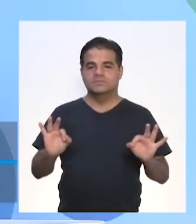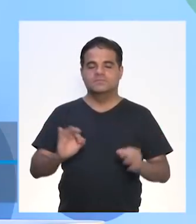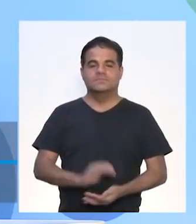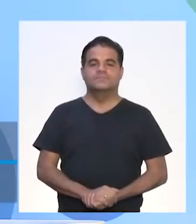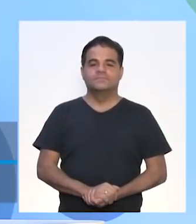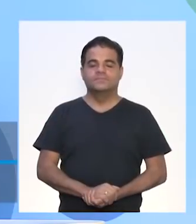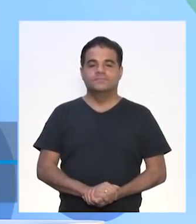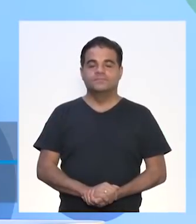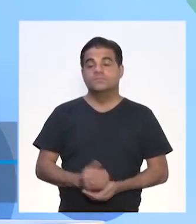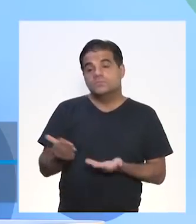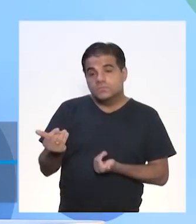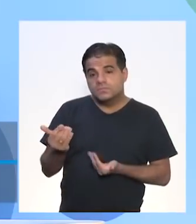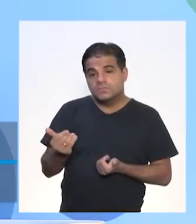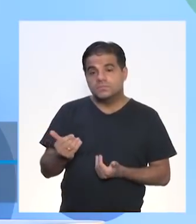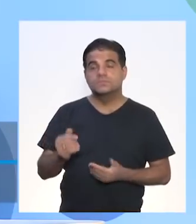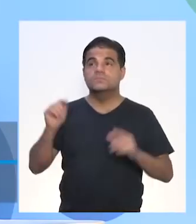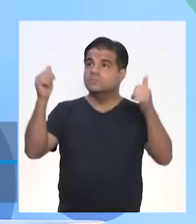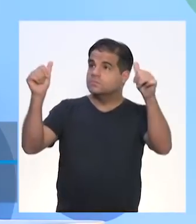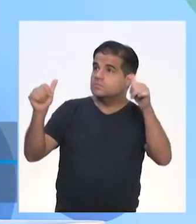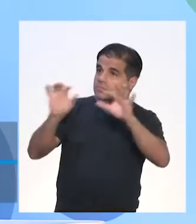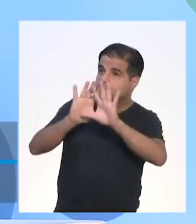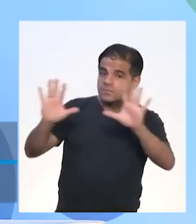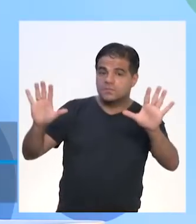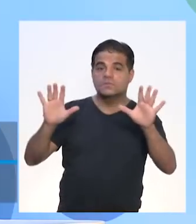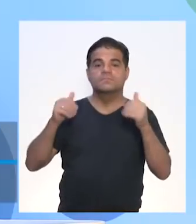saudável. Rapaz, o cartaz foi o bebê.